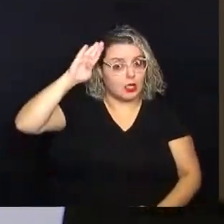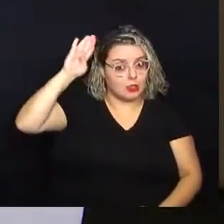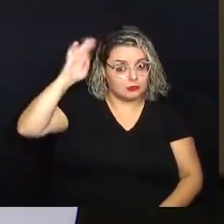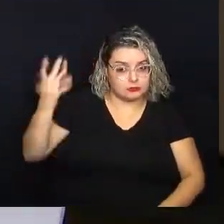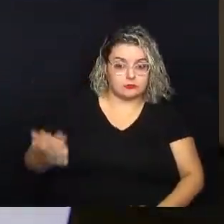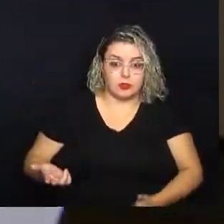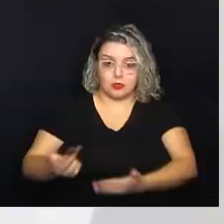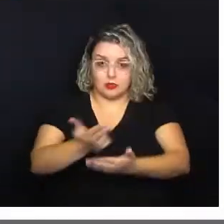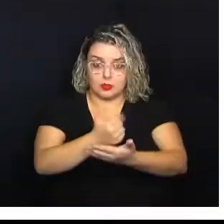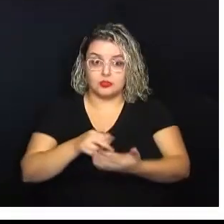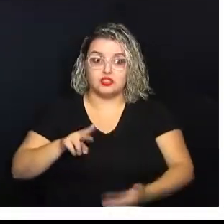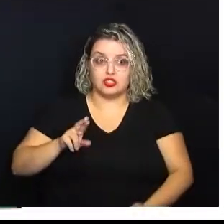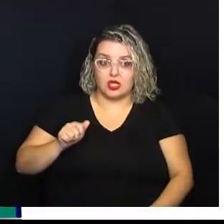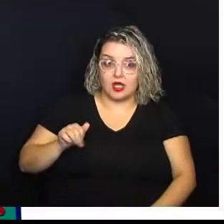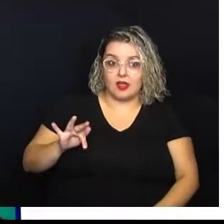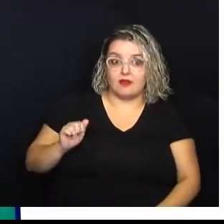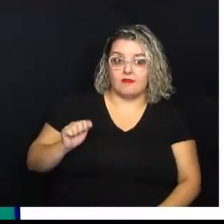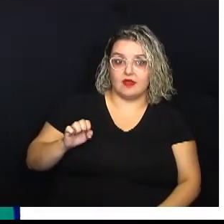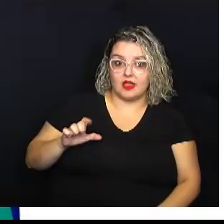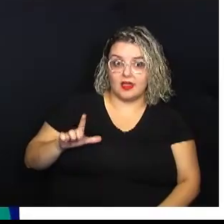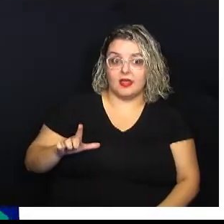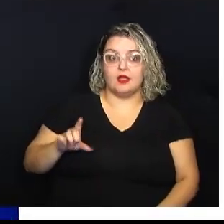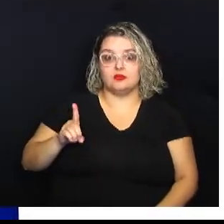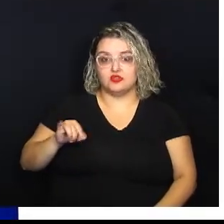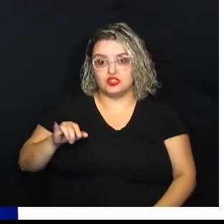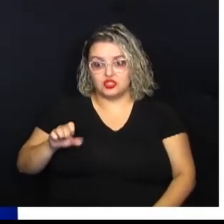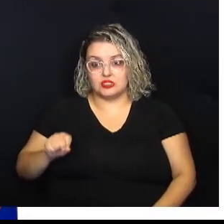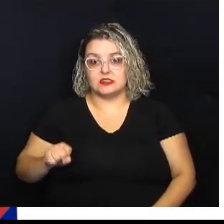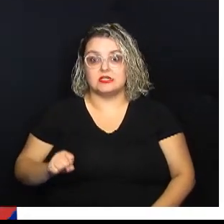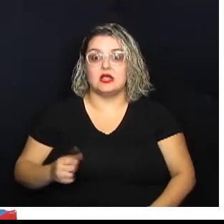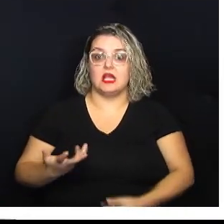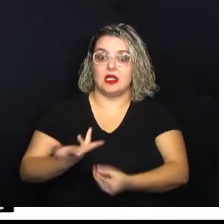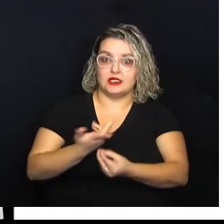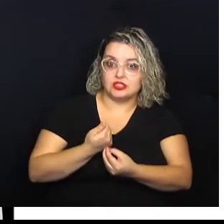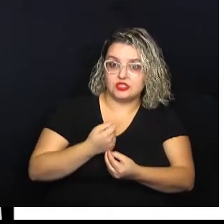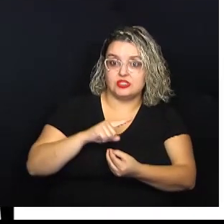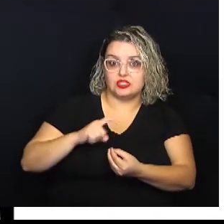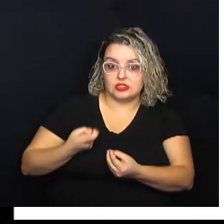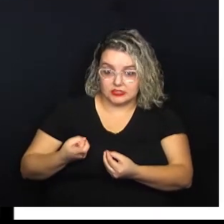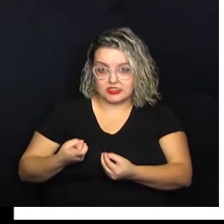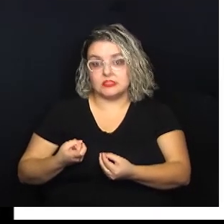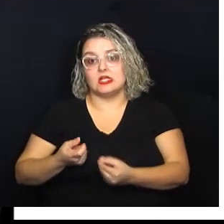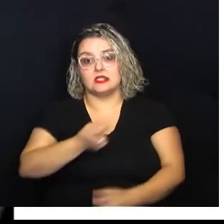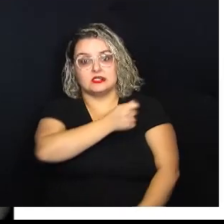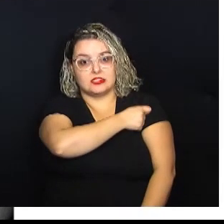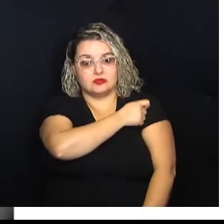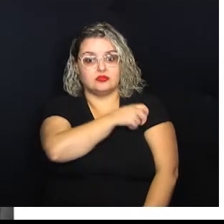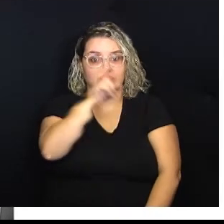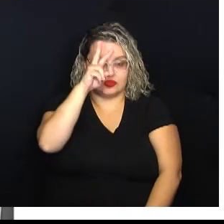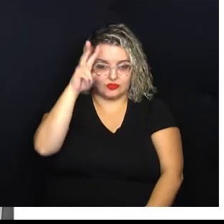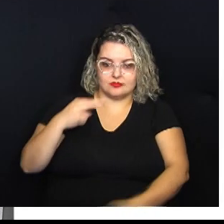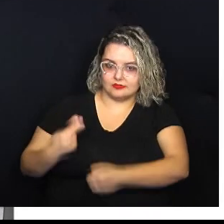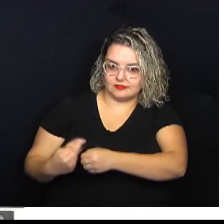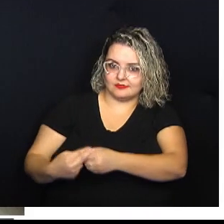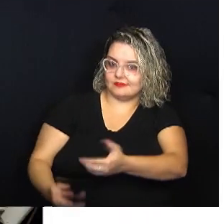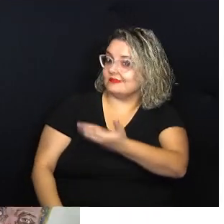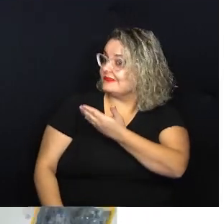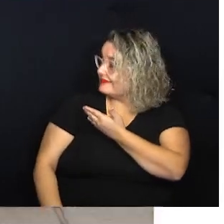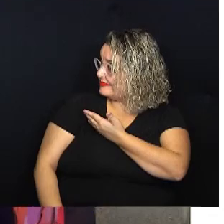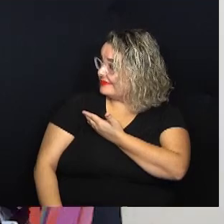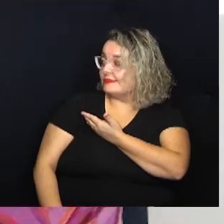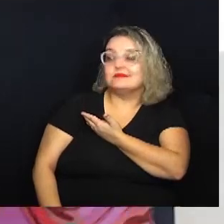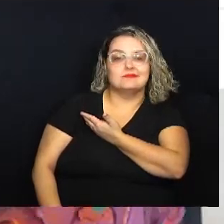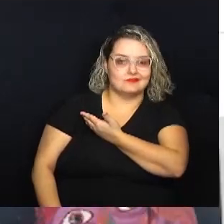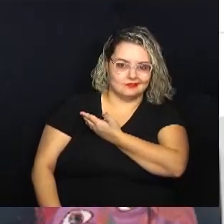uso acadêmico. A ilustração é de Rafael Dias, artista e ex-aluno do curso de História da Unicamp, que